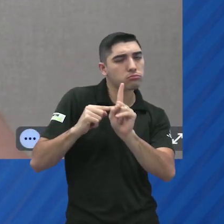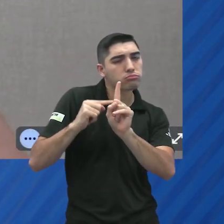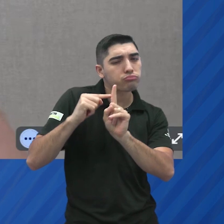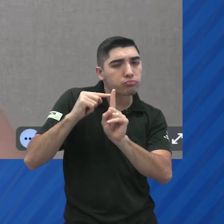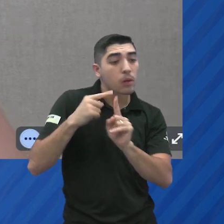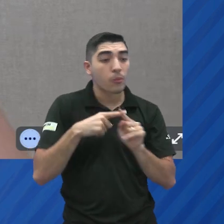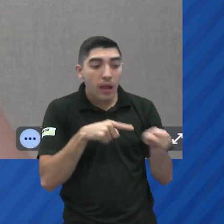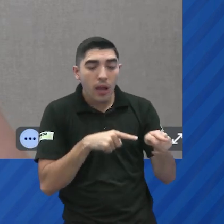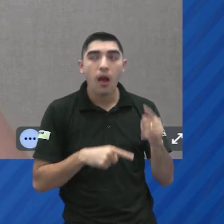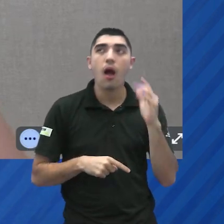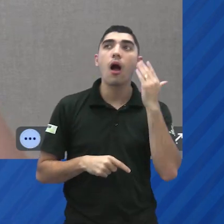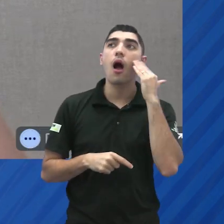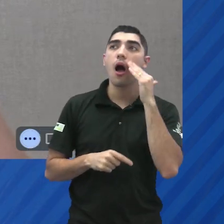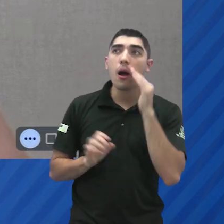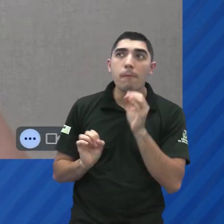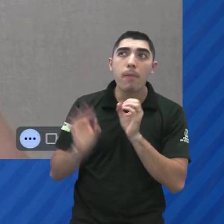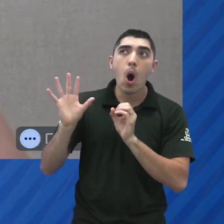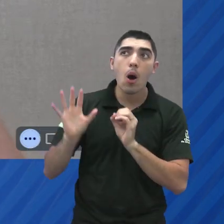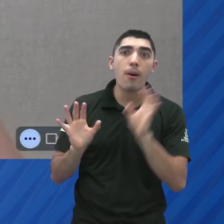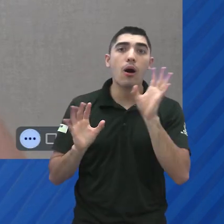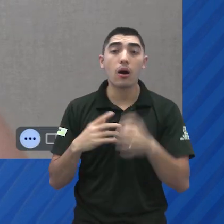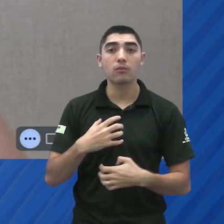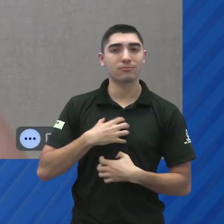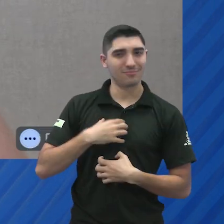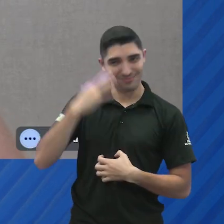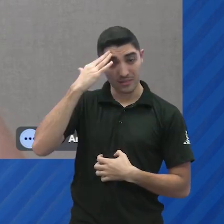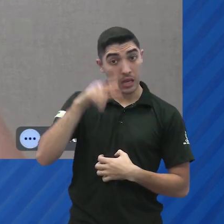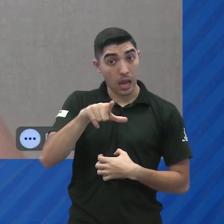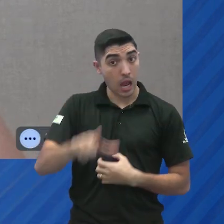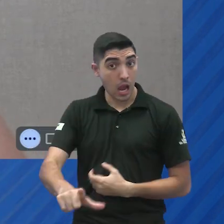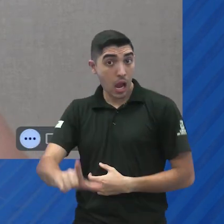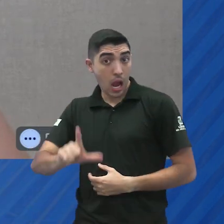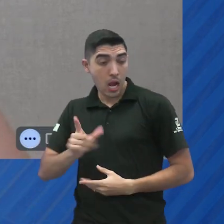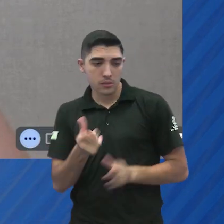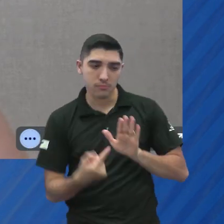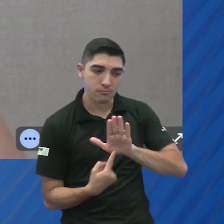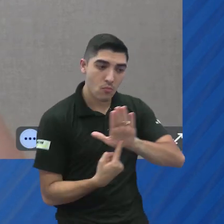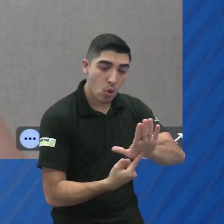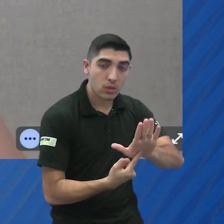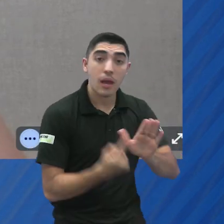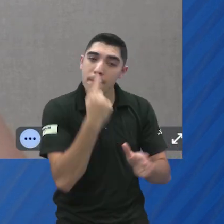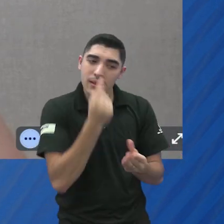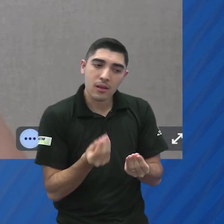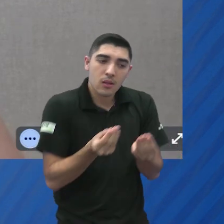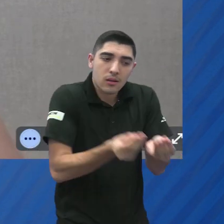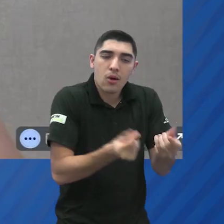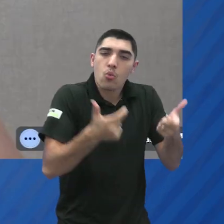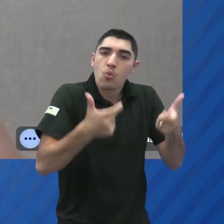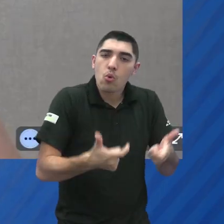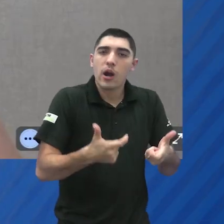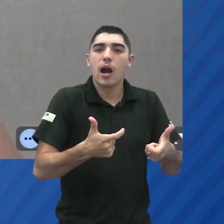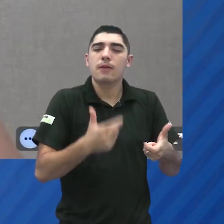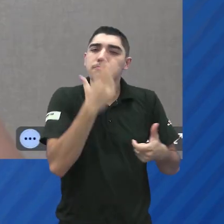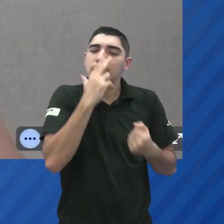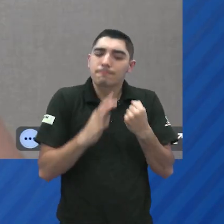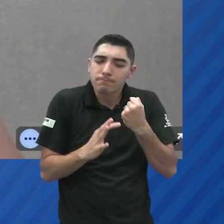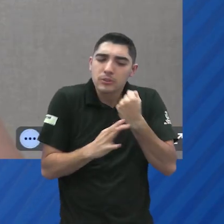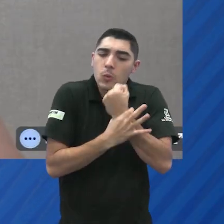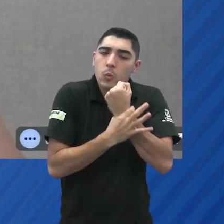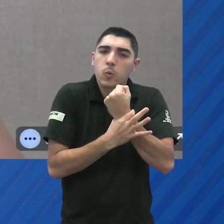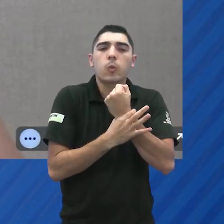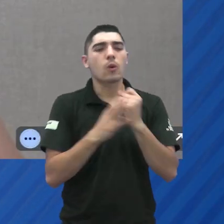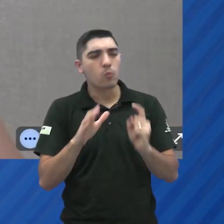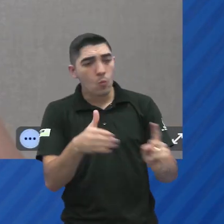gente trabalha a dessensibilização gradual, né, dias antes. A gente tem que criar um ambiente seguro e